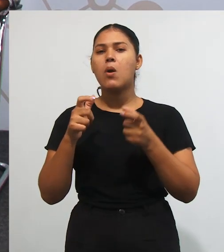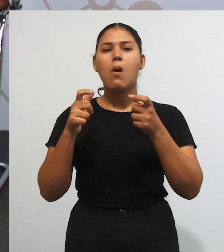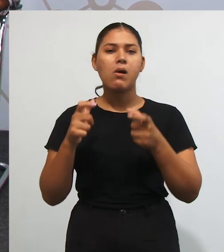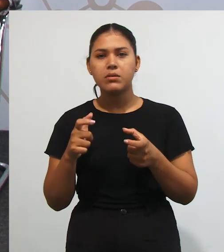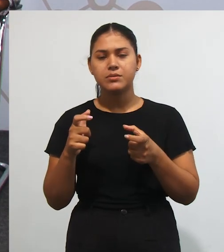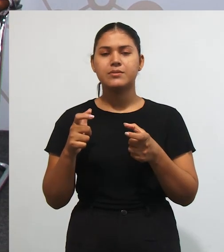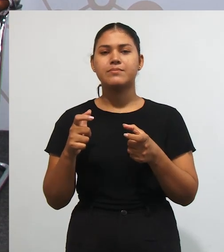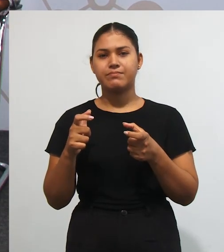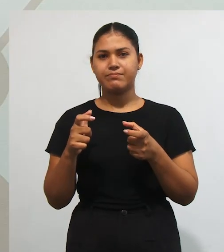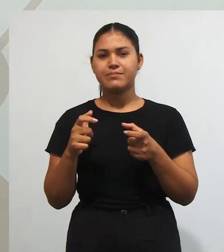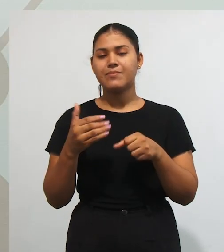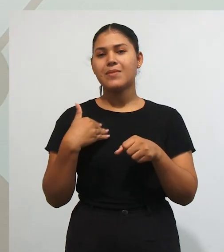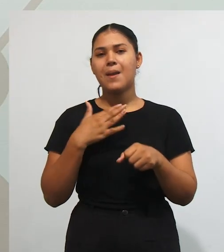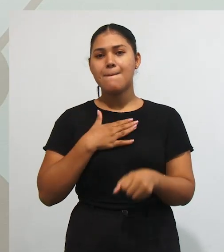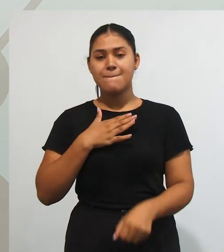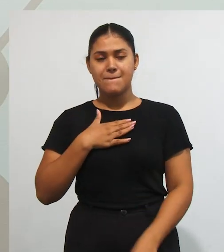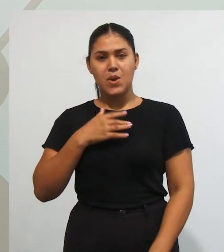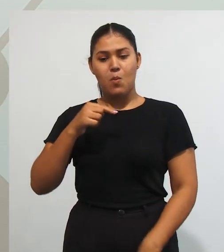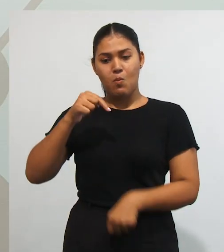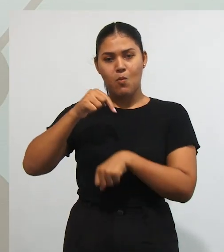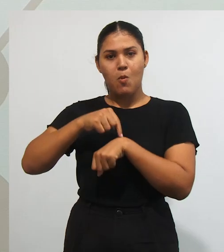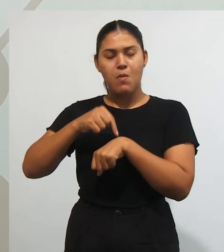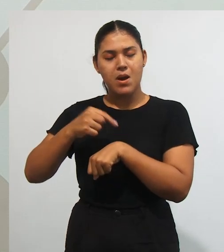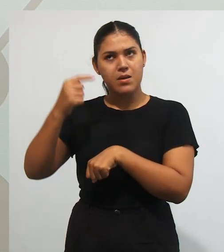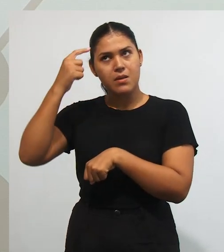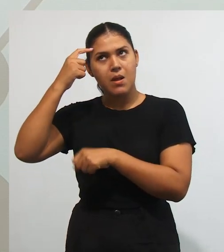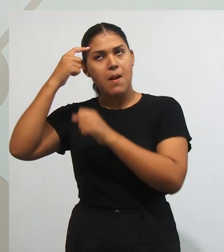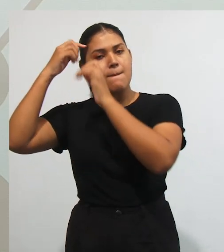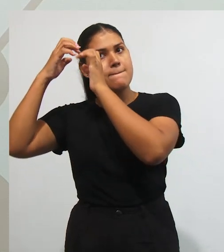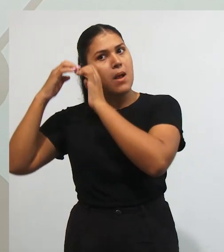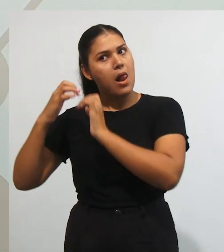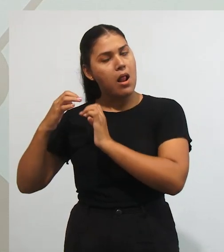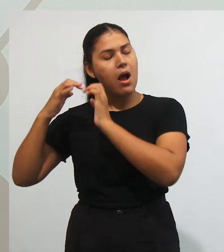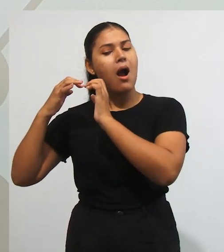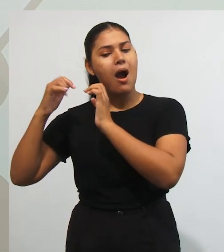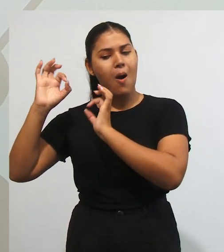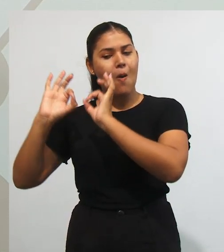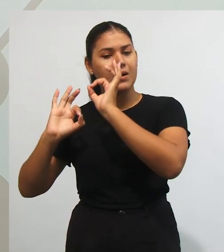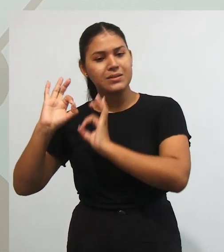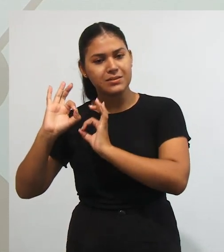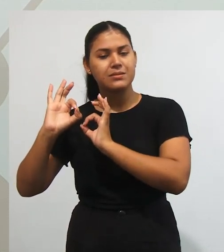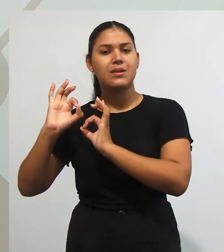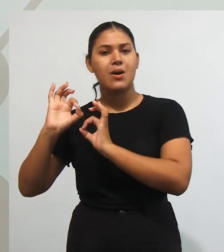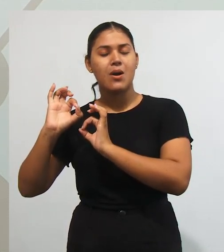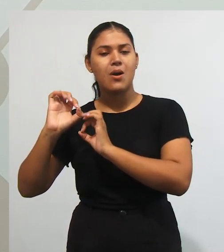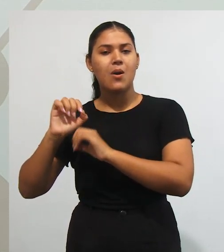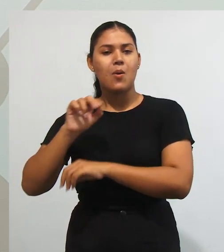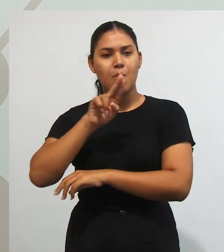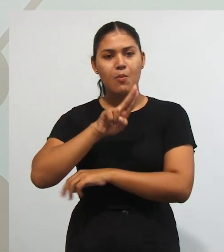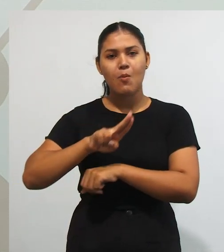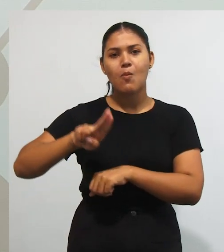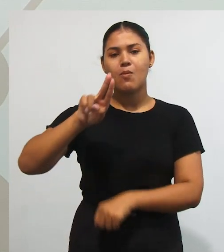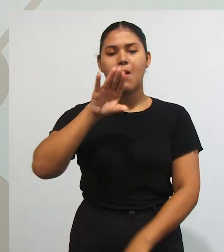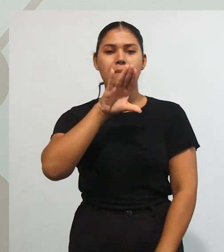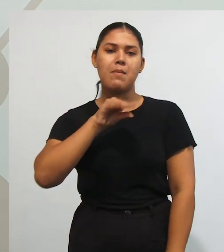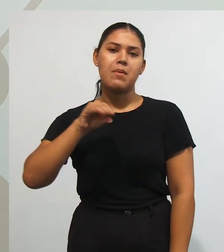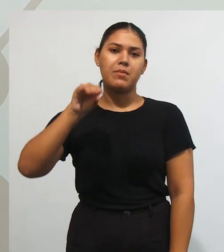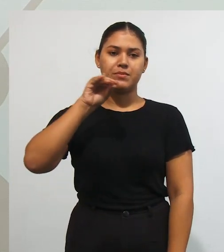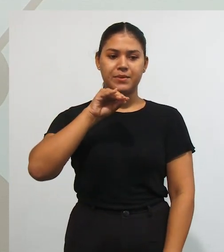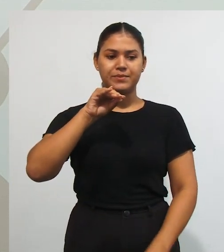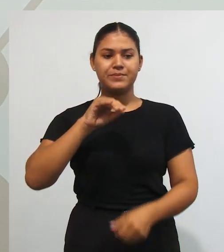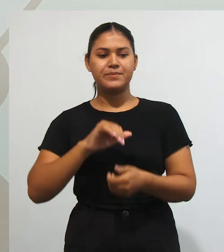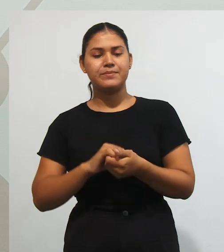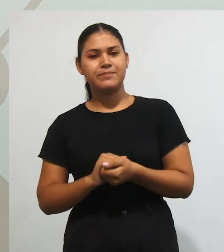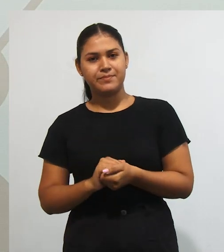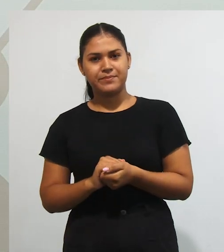a partir da formação do pensamento, da organização do pensamento por meio da linguagem.